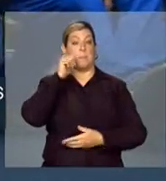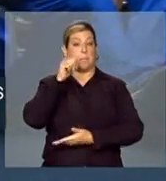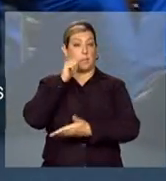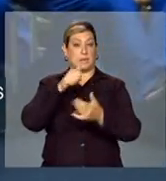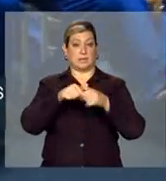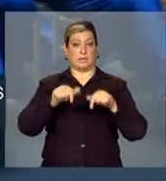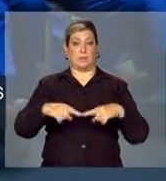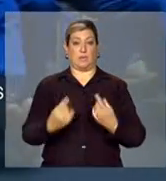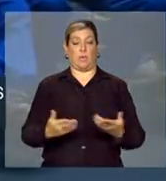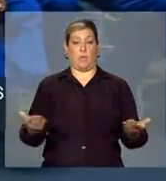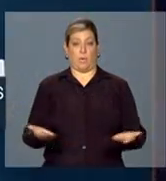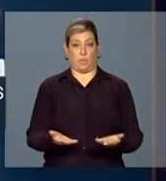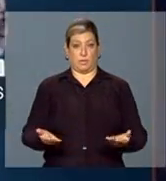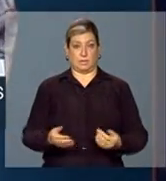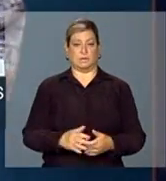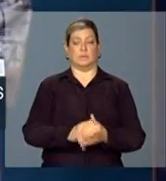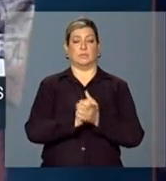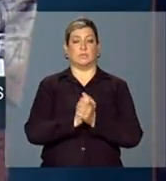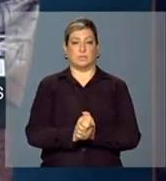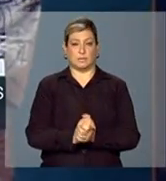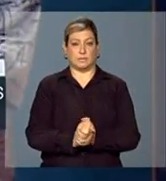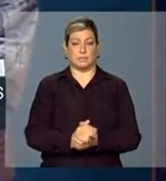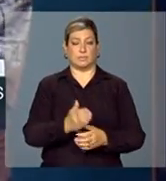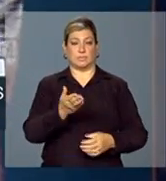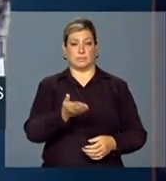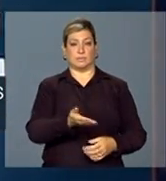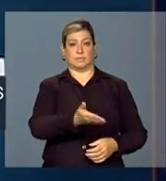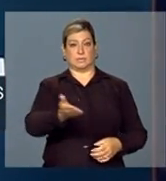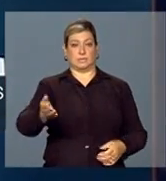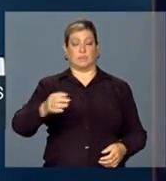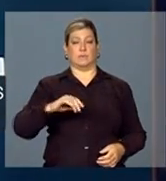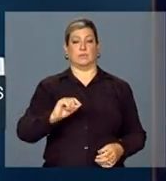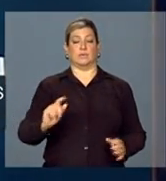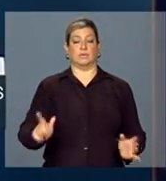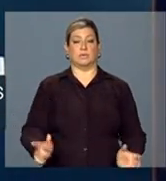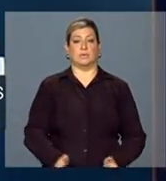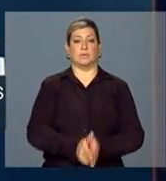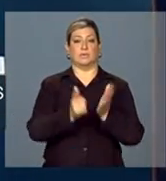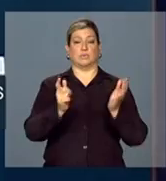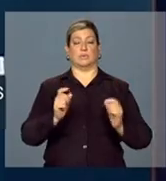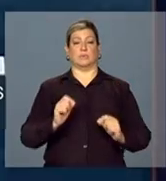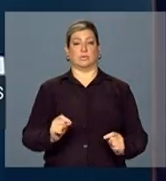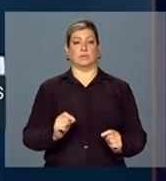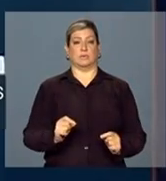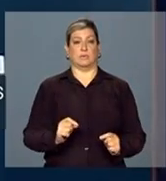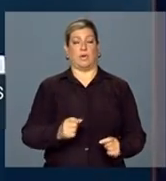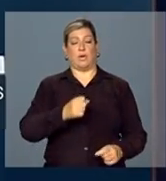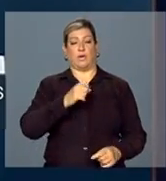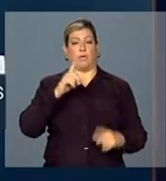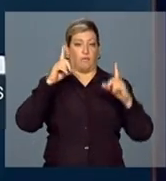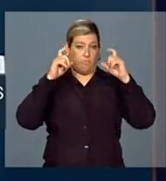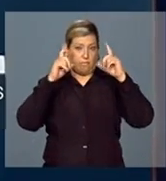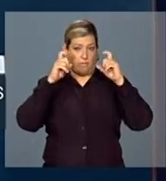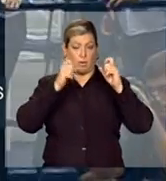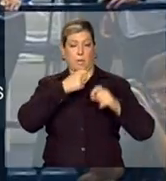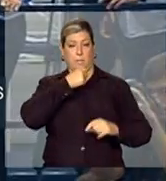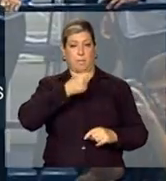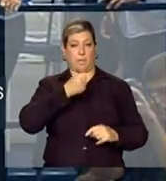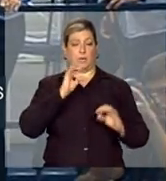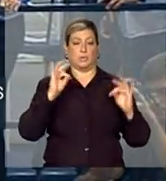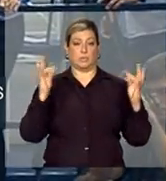mulheres aqui presentes. Cumprimentar os senhores jornalistas, os senhores fotógrafos e os